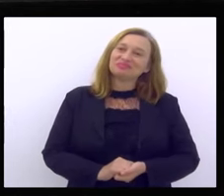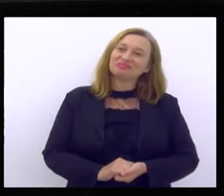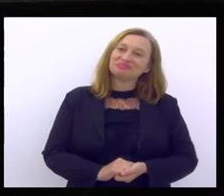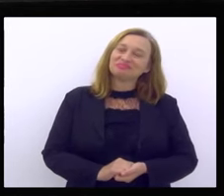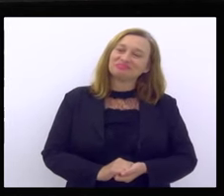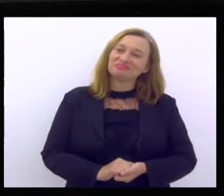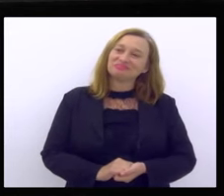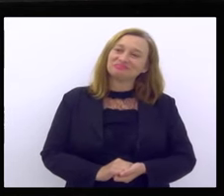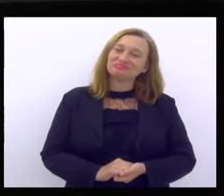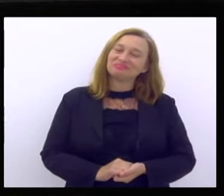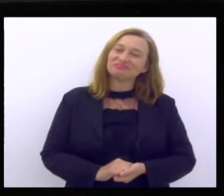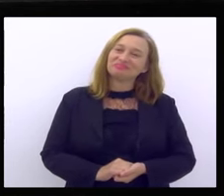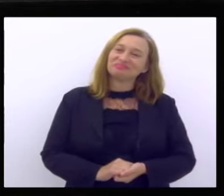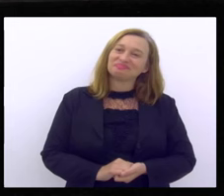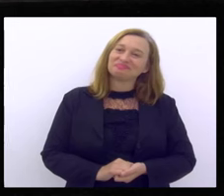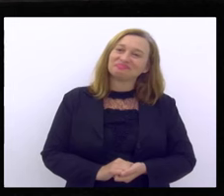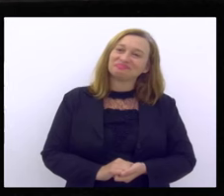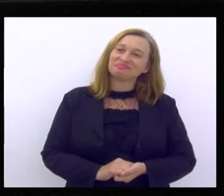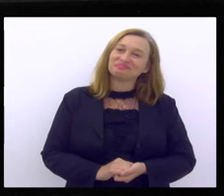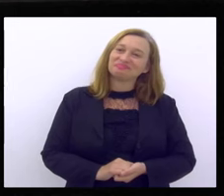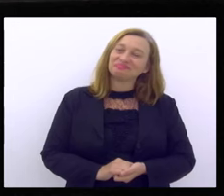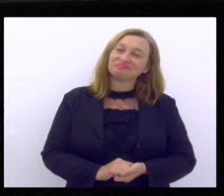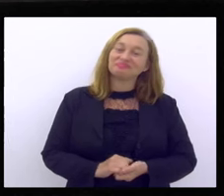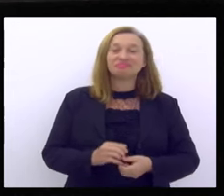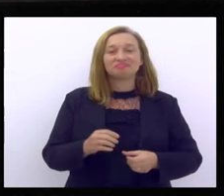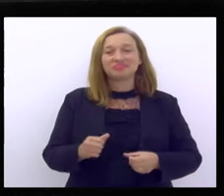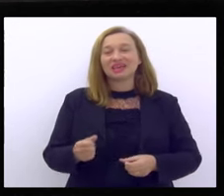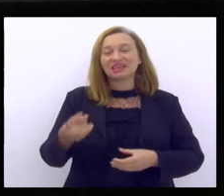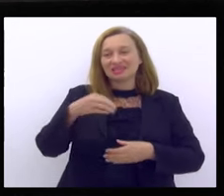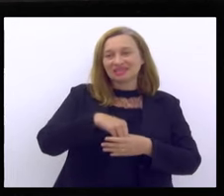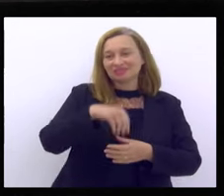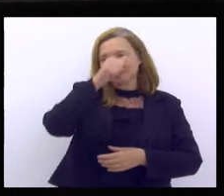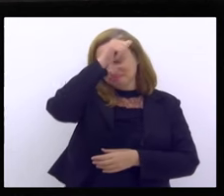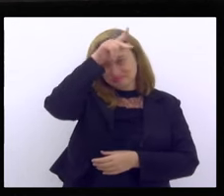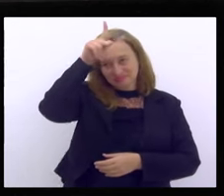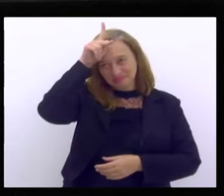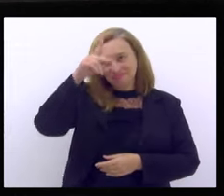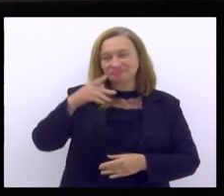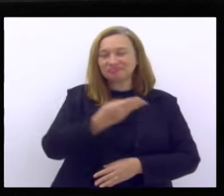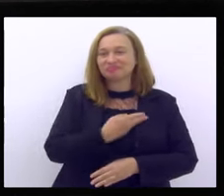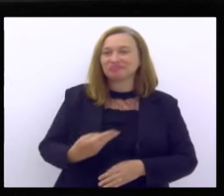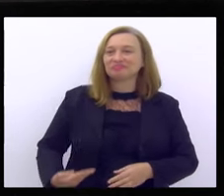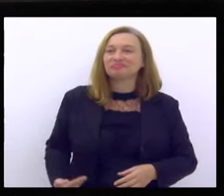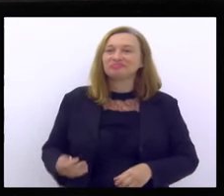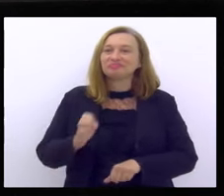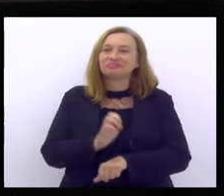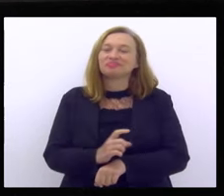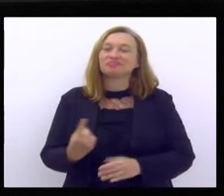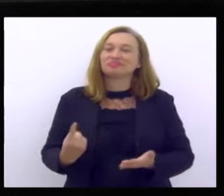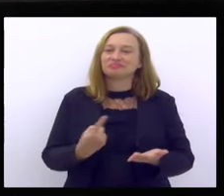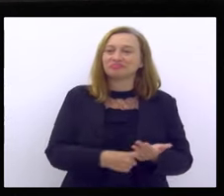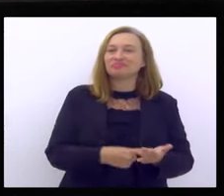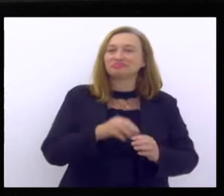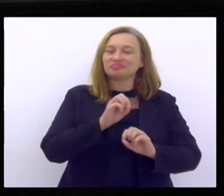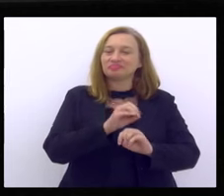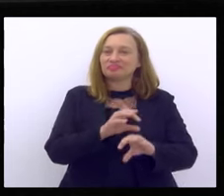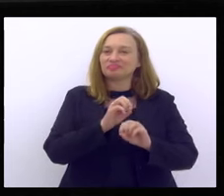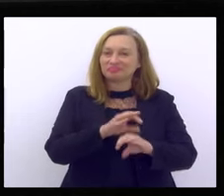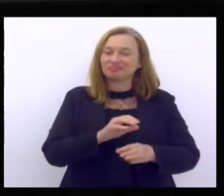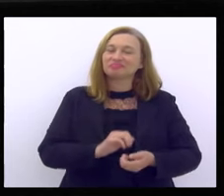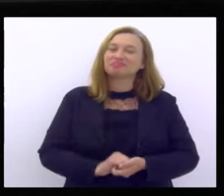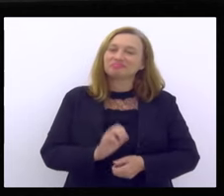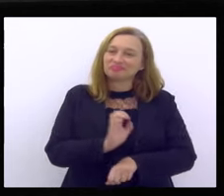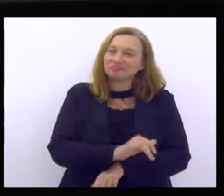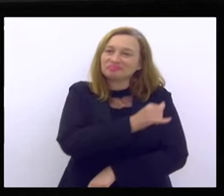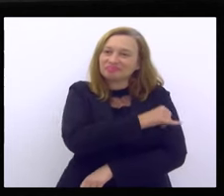há, né, nessas prefeituras, no governo do estado, um compromisso com a educação, né, do